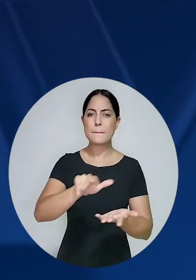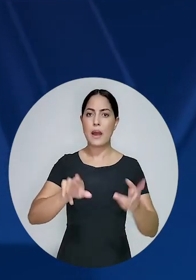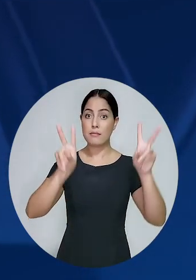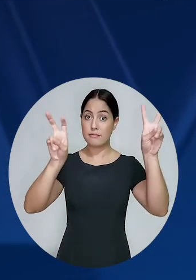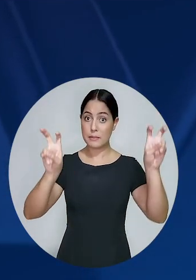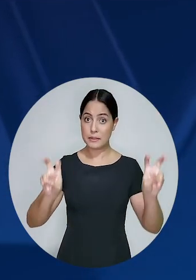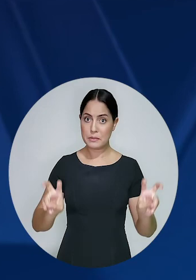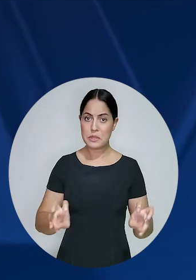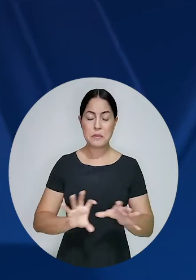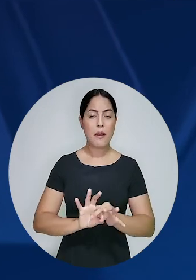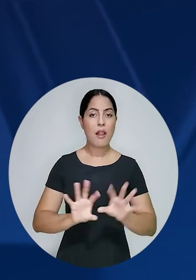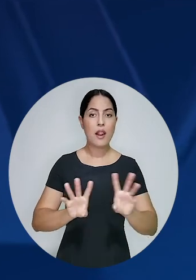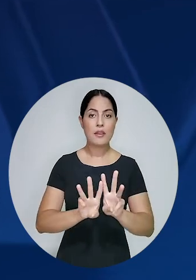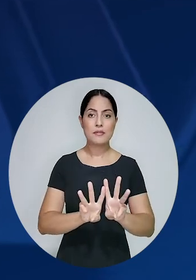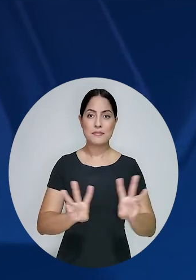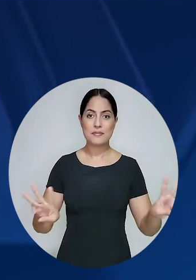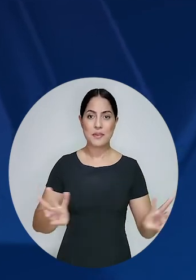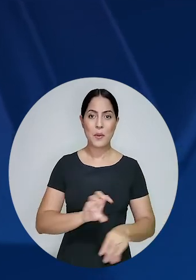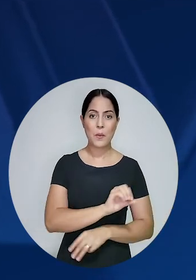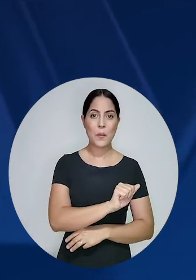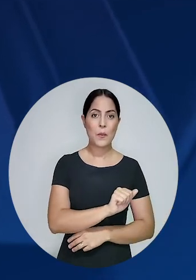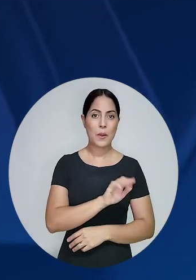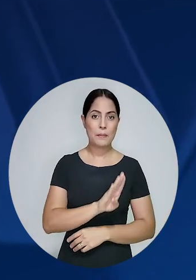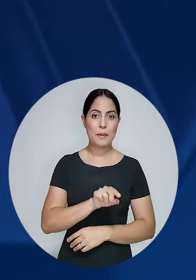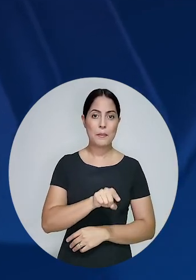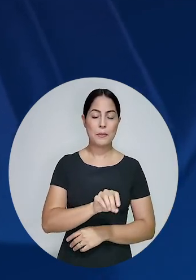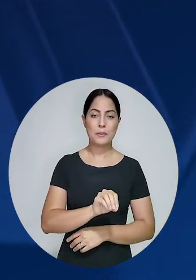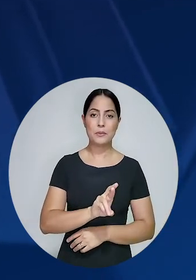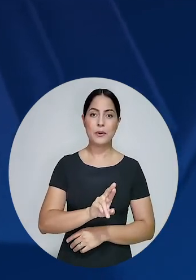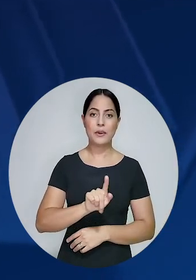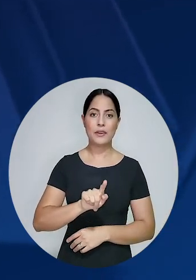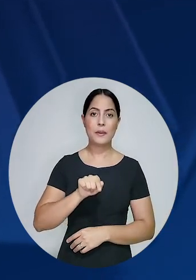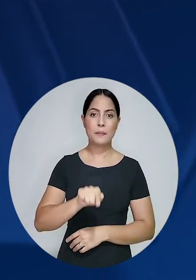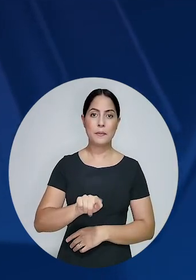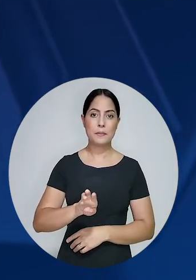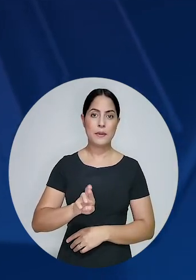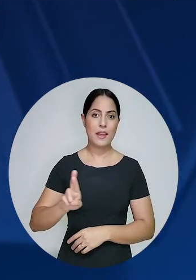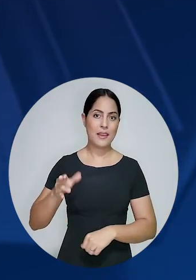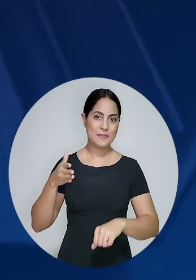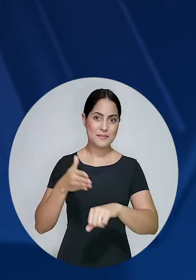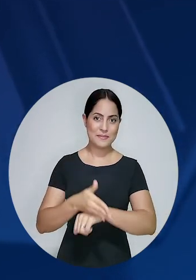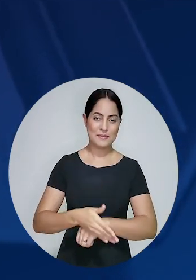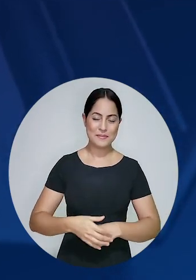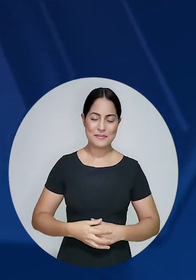As cartilhas podem ser acessadas em oab.org.br.